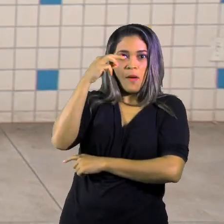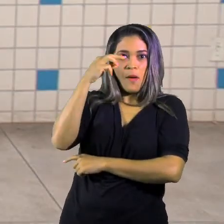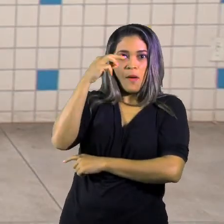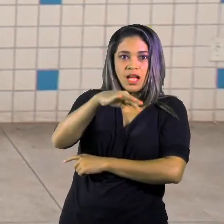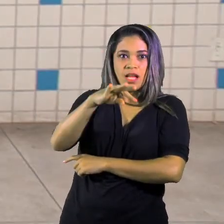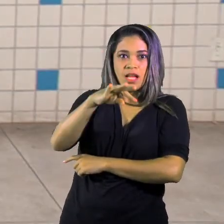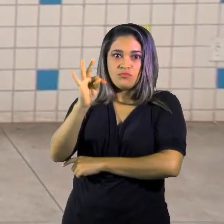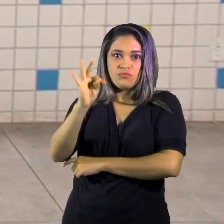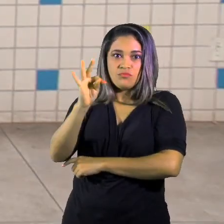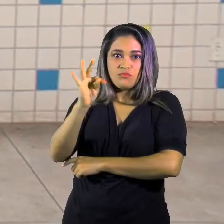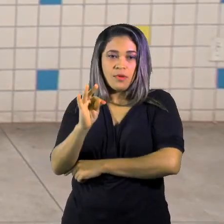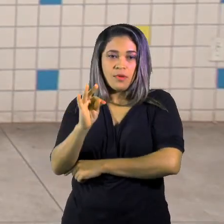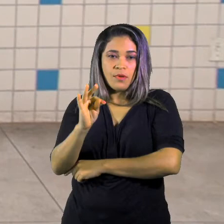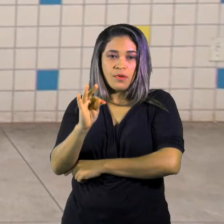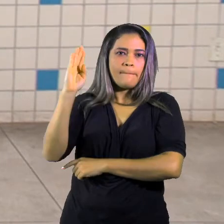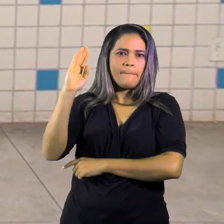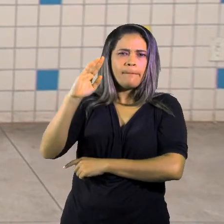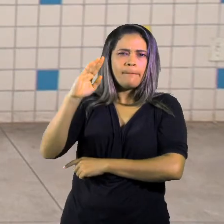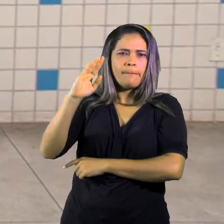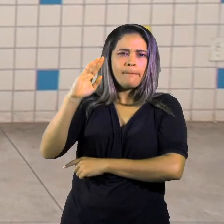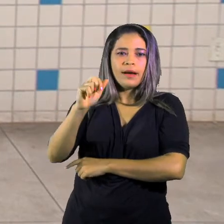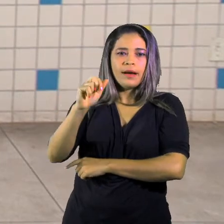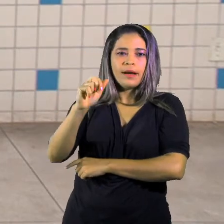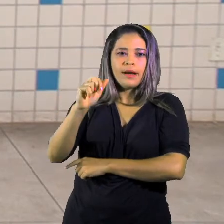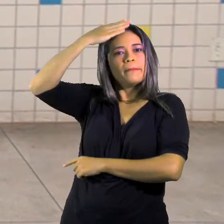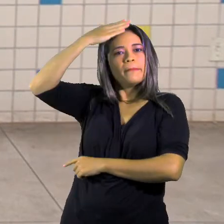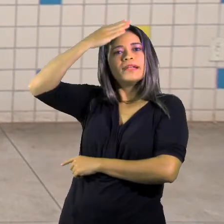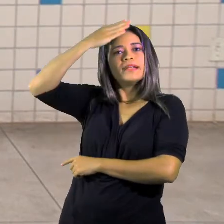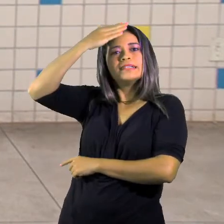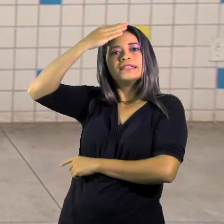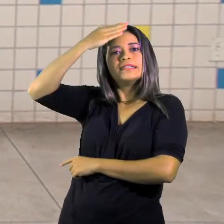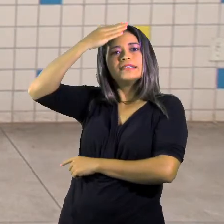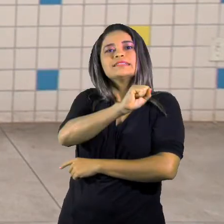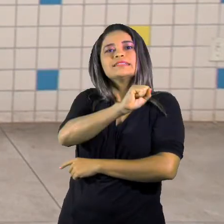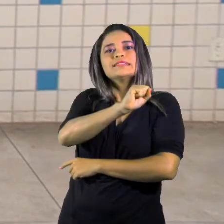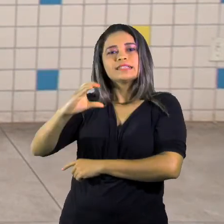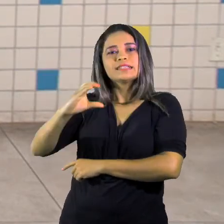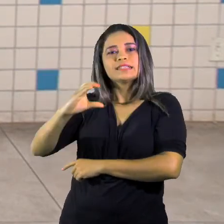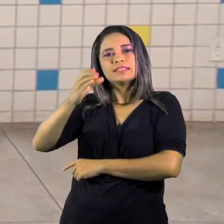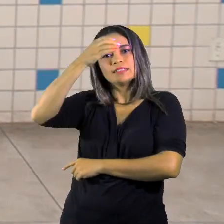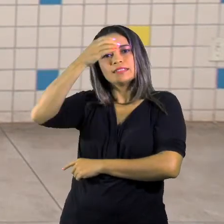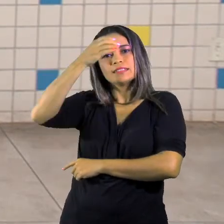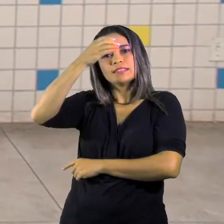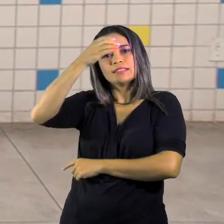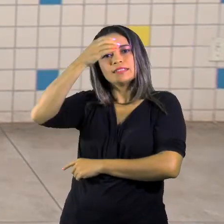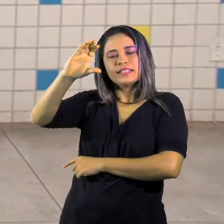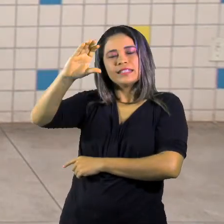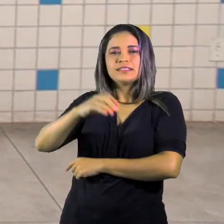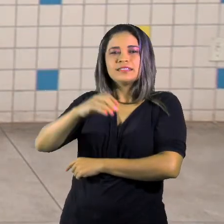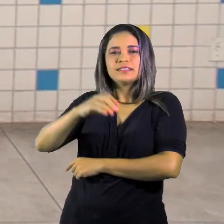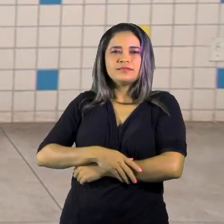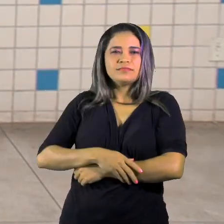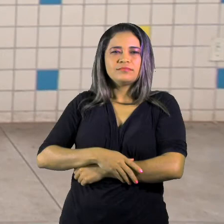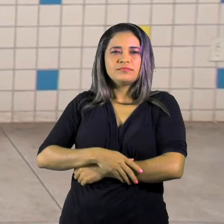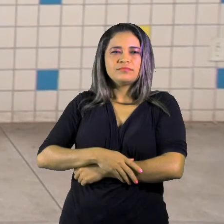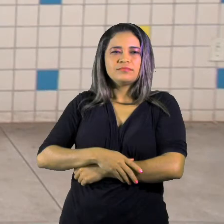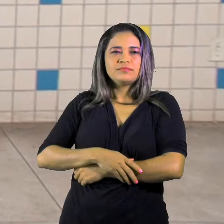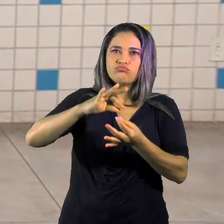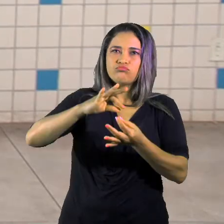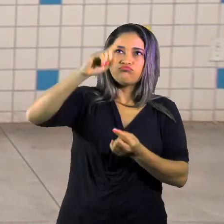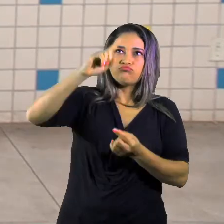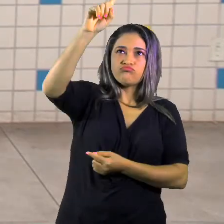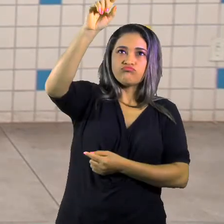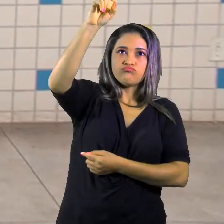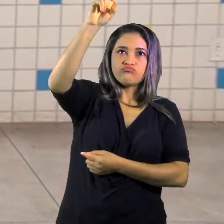do Sul, Paraná, Santa Catarina, Rio Grande do Sul, conectando os extremos do país. Então,